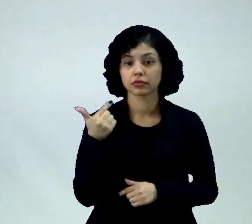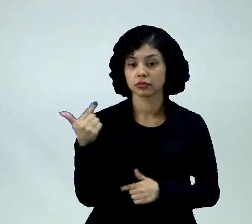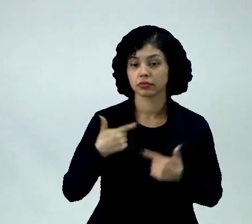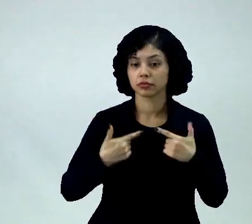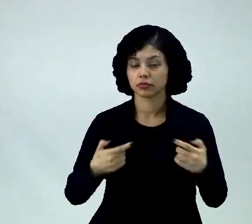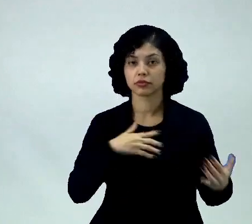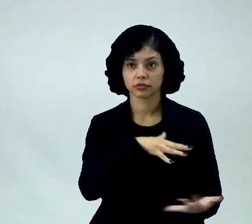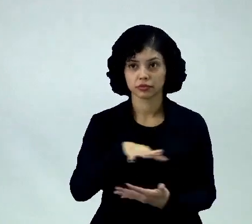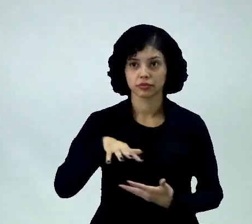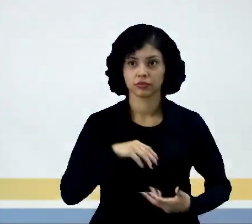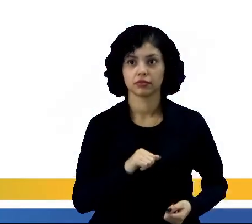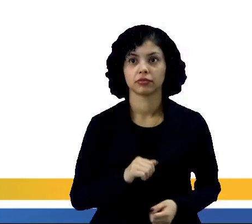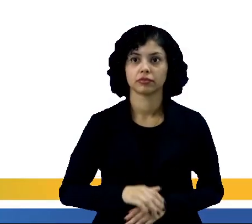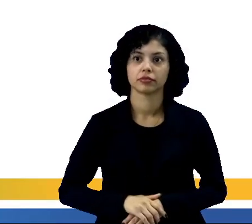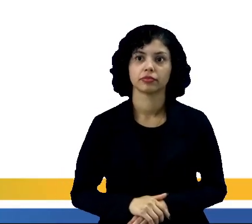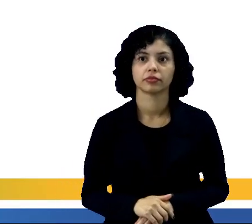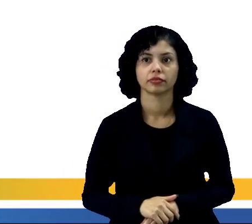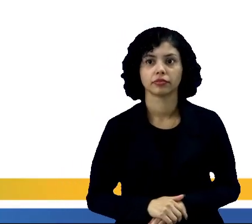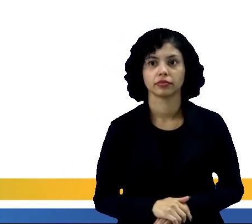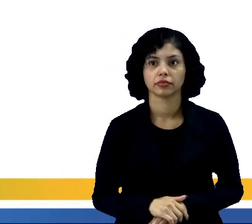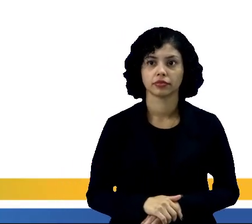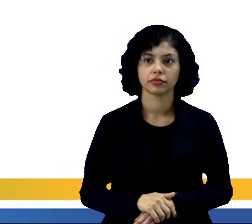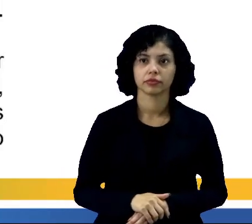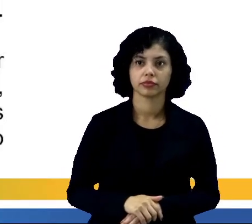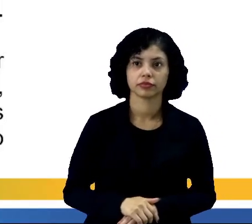Guerra Mundial. Vamos lá?